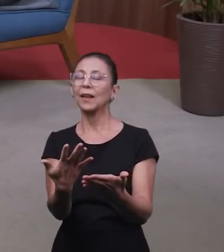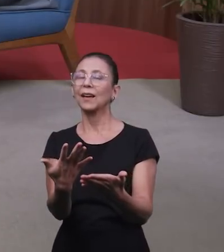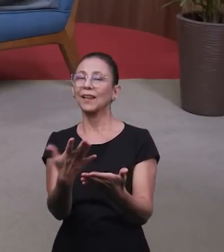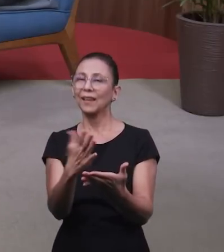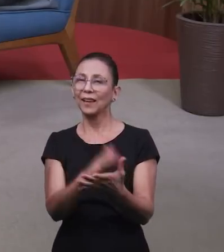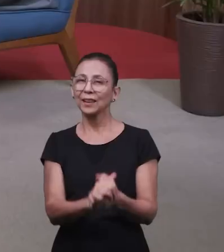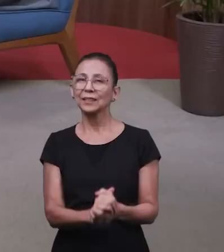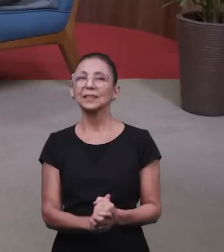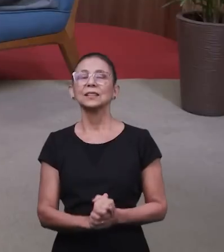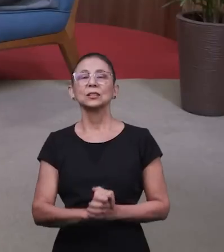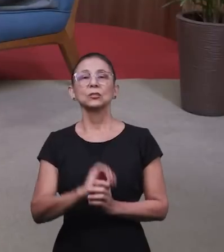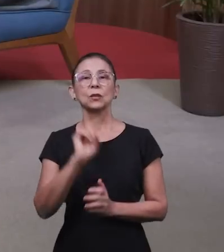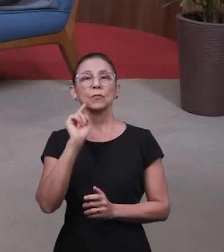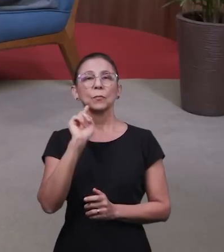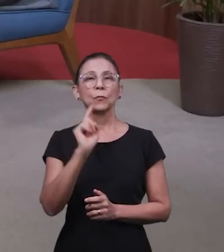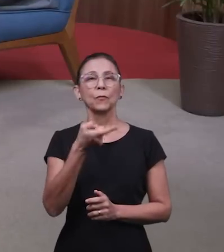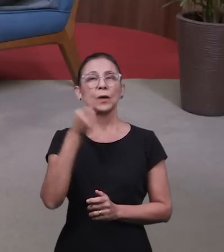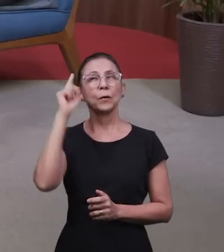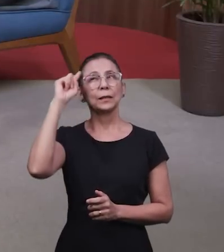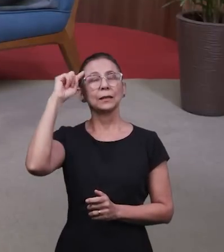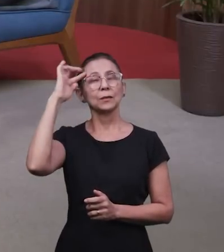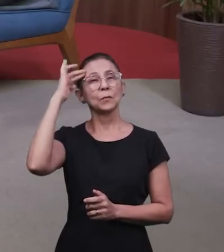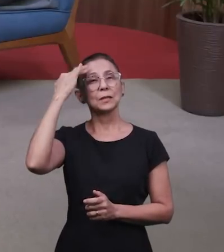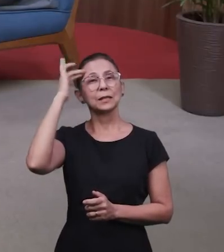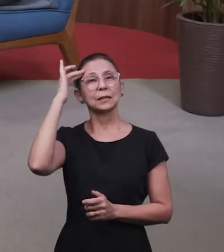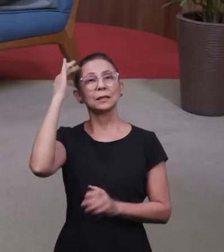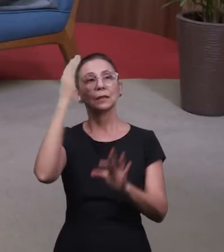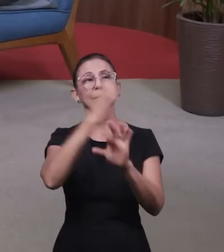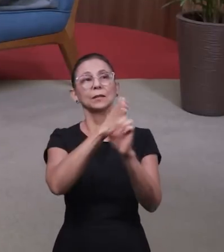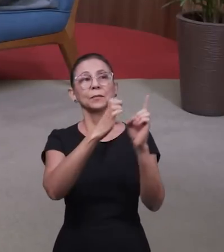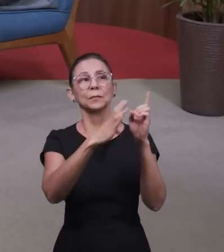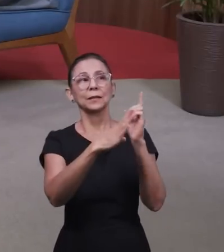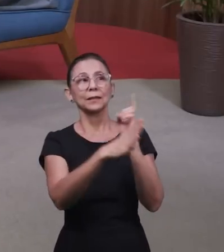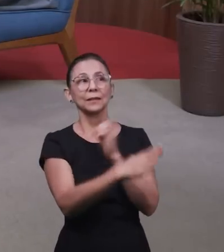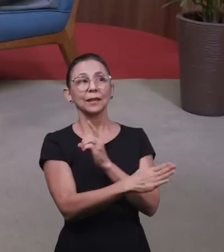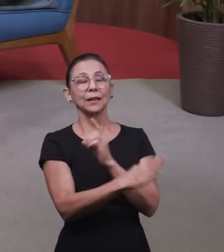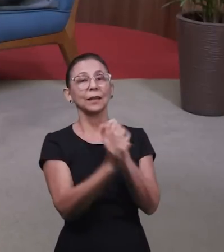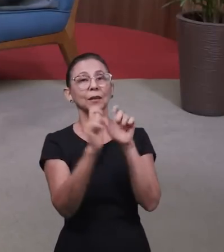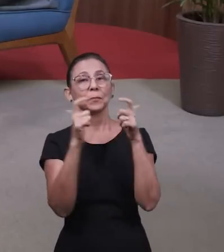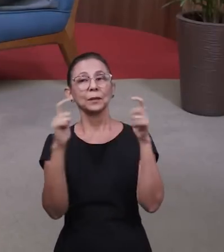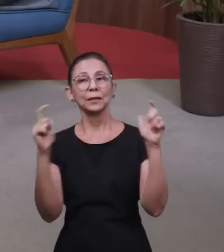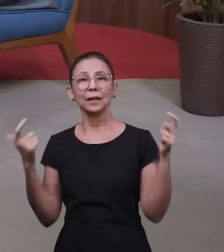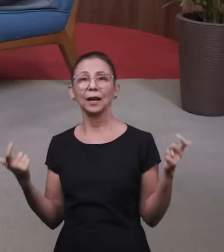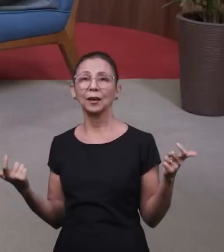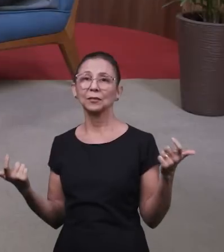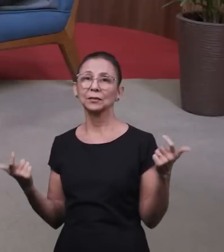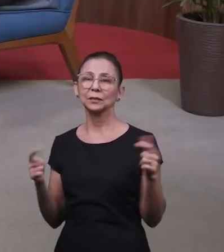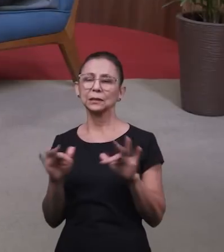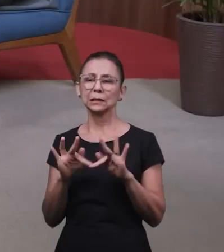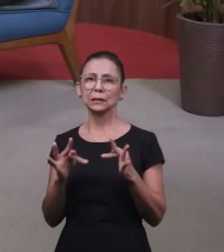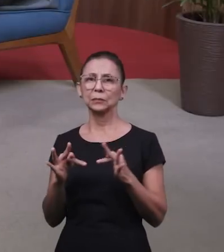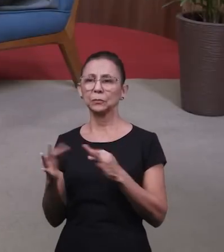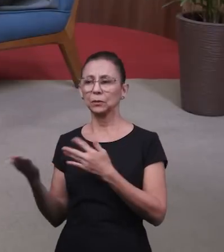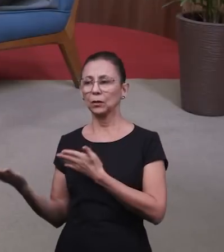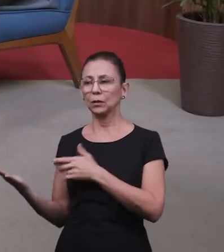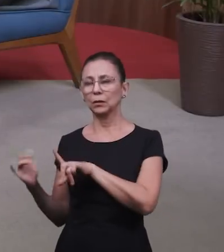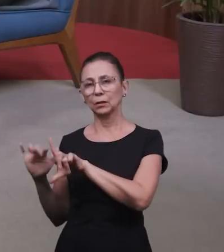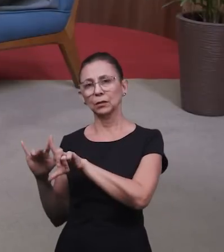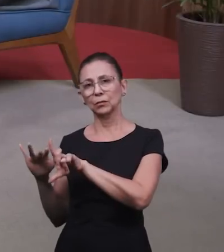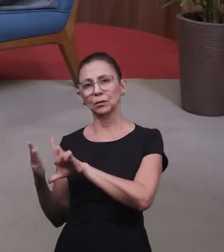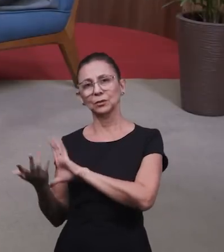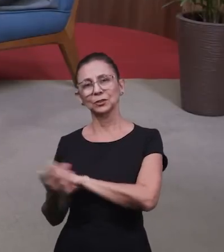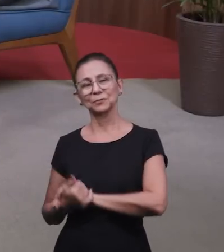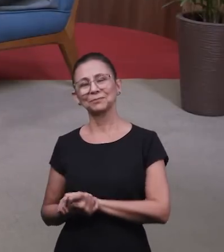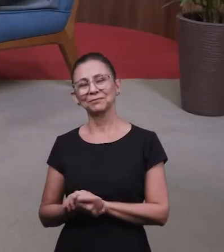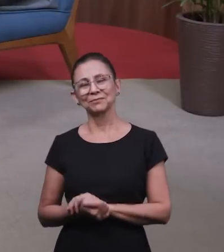podemos mensurar o alcance, o entendimento da EBD, o entendimento daquilo que tratamos aqui. Então é só apontar a câmera do seu celular para esse QR